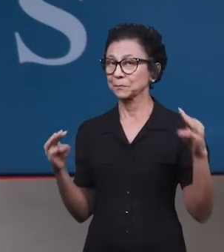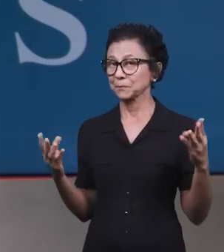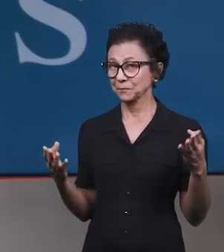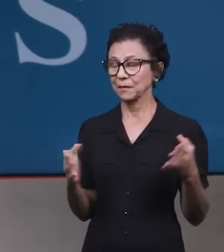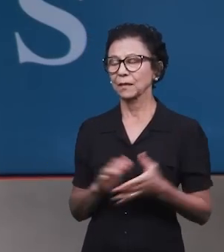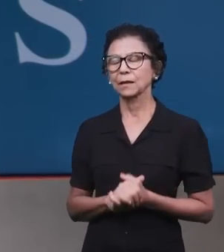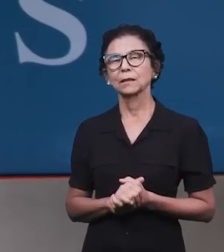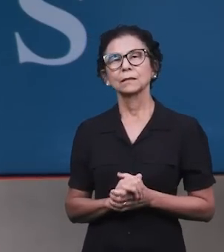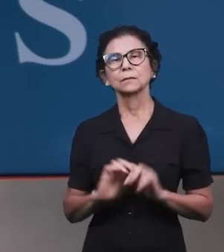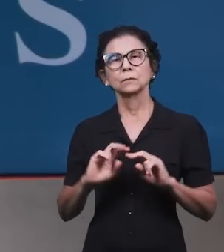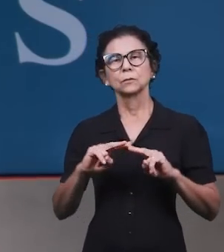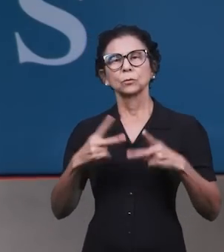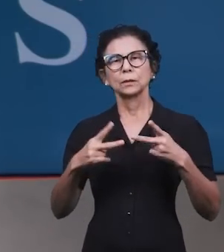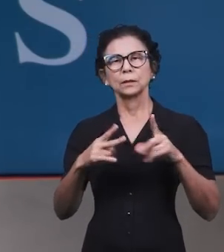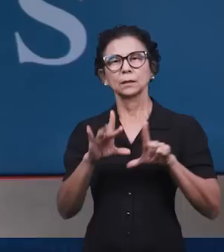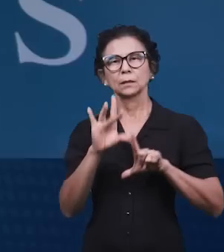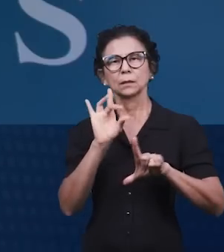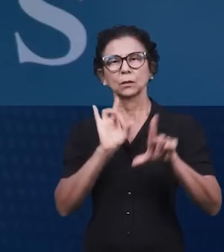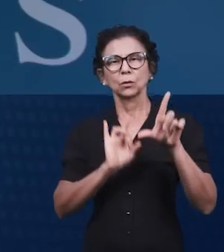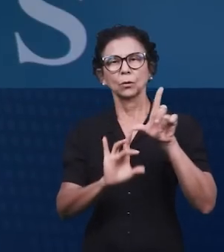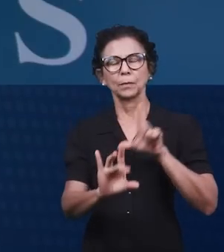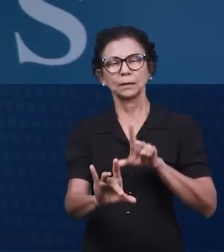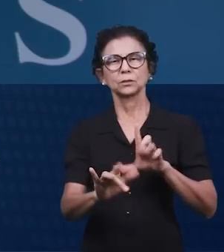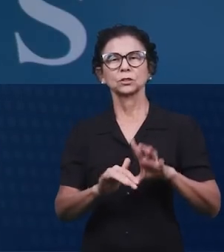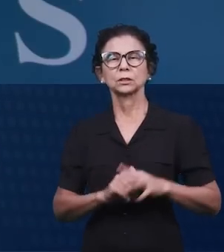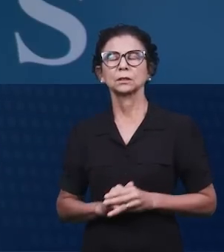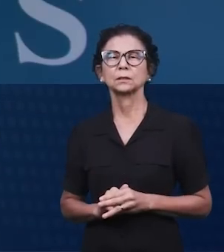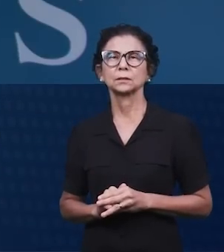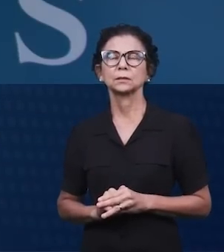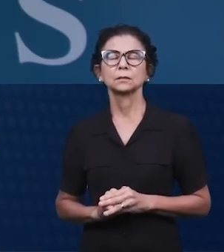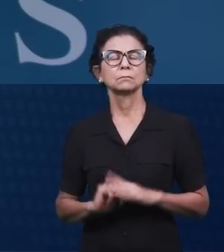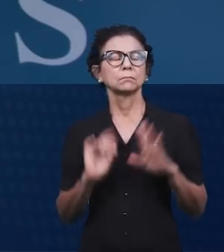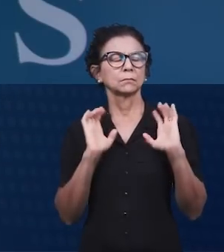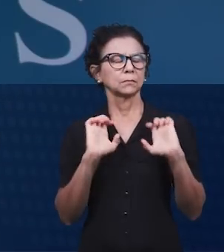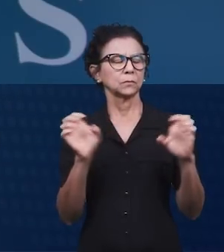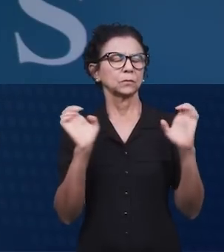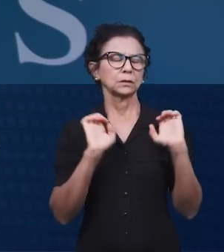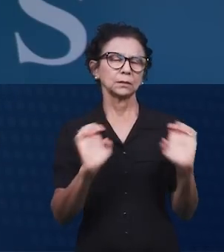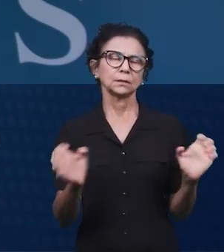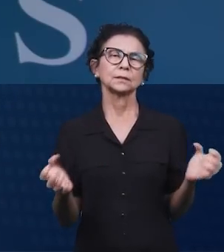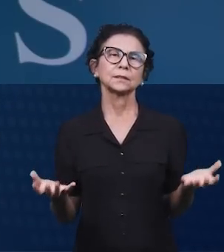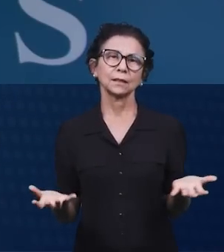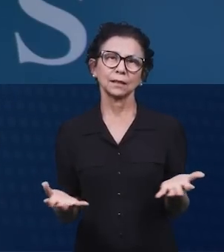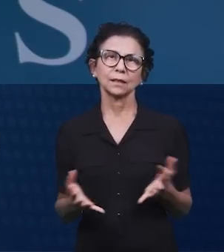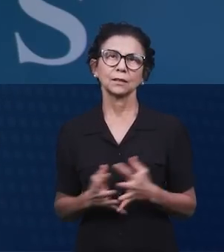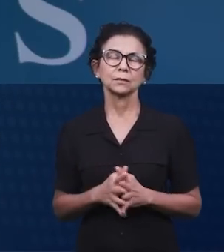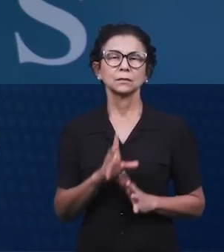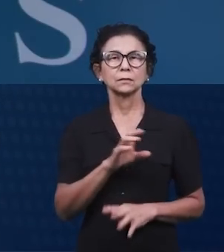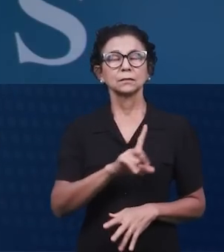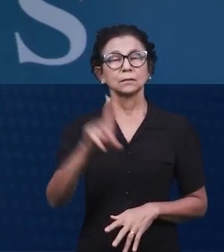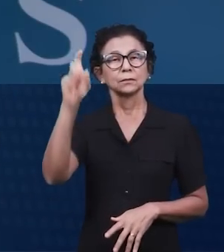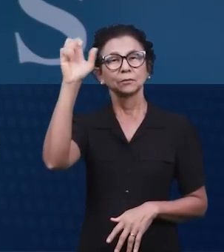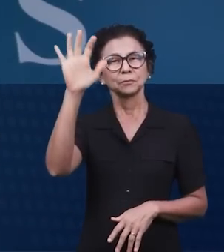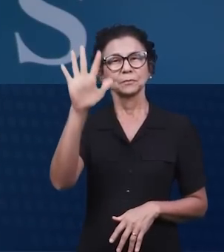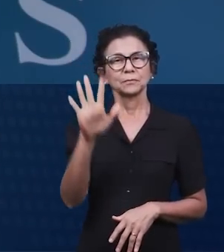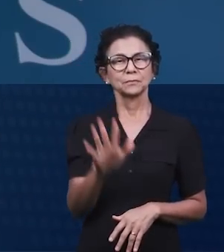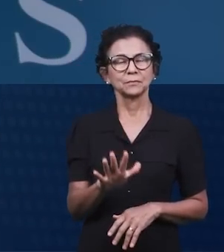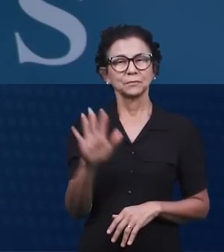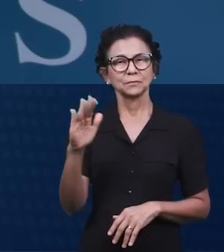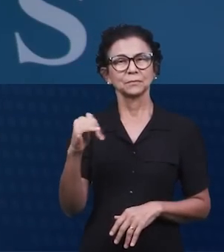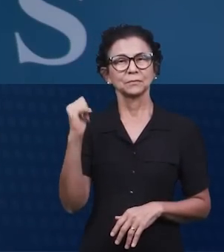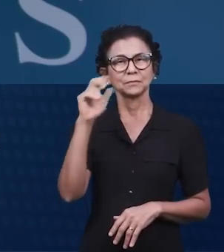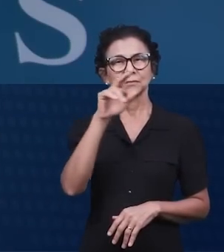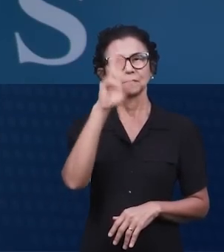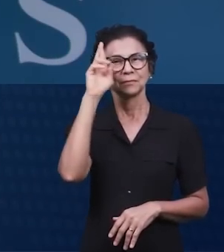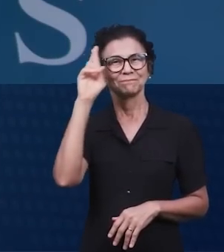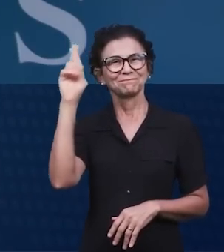Isso, compartilhe o link da programação da TV Manaim, evangelize, é isso mesmo. E que Deus te abençoe.